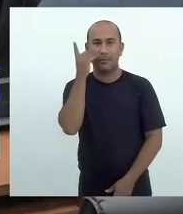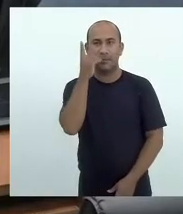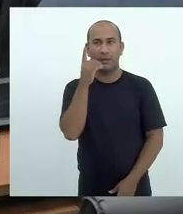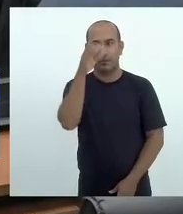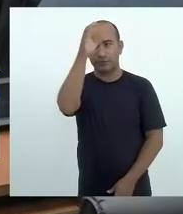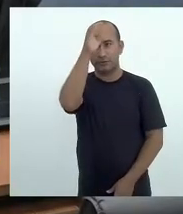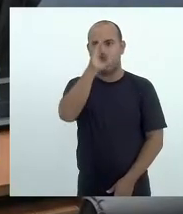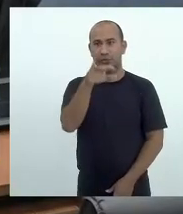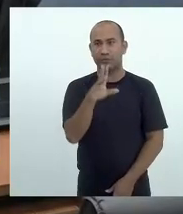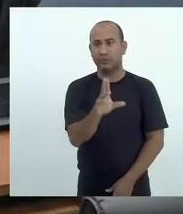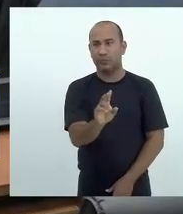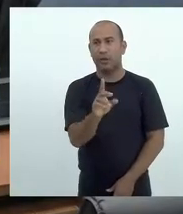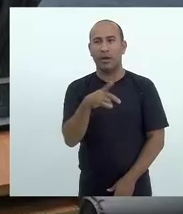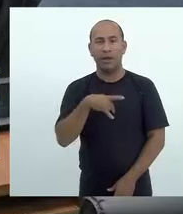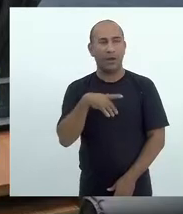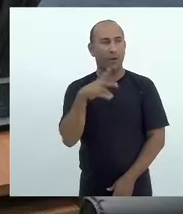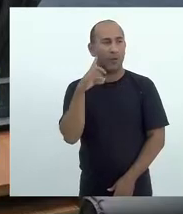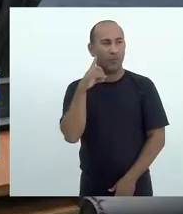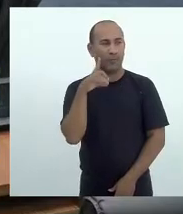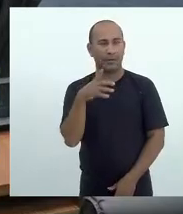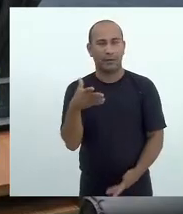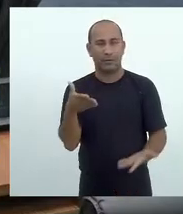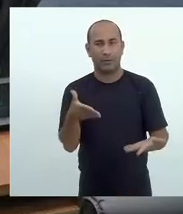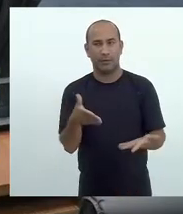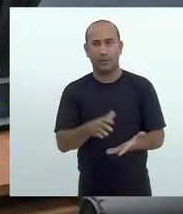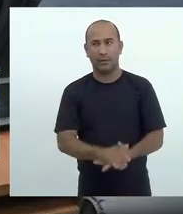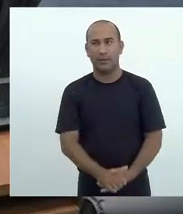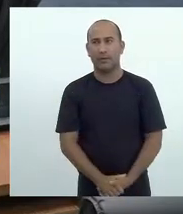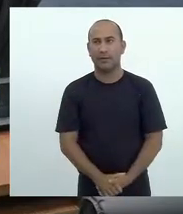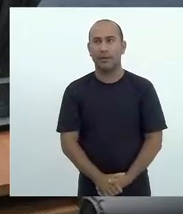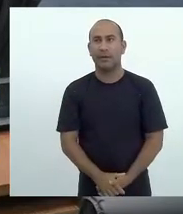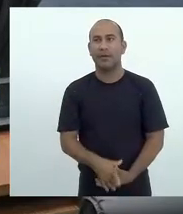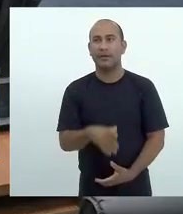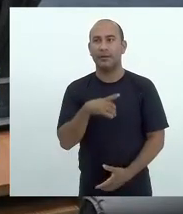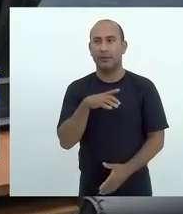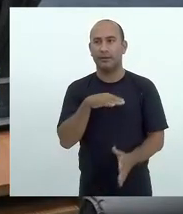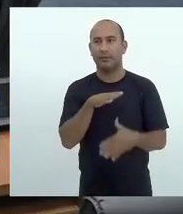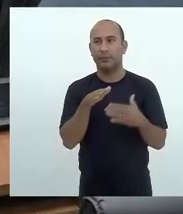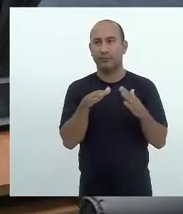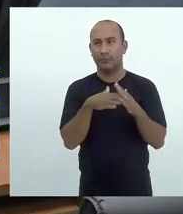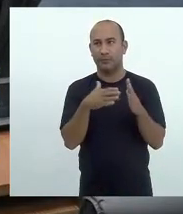te ouvindo daqui e a senhora tem toda a razão.